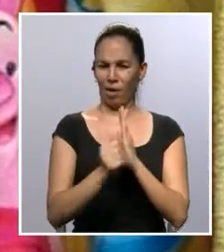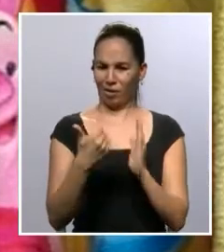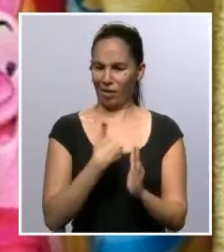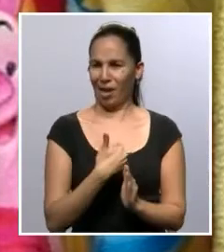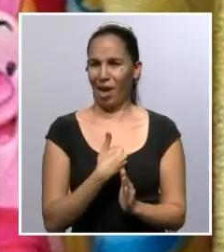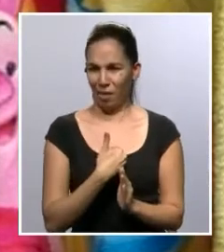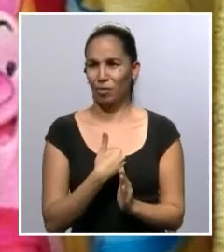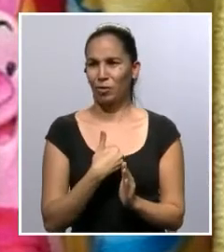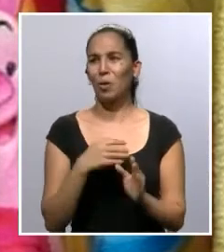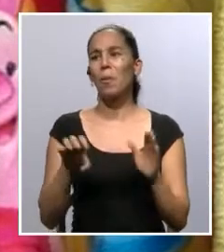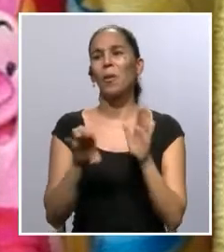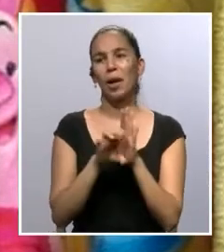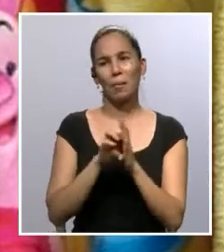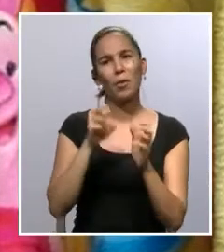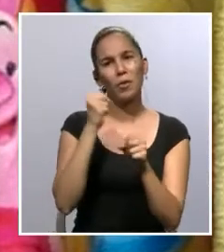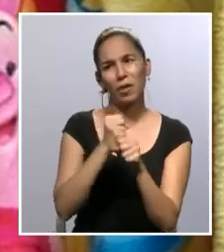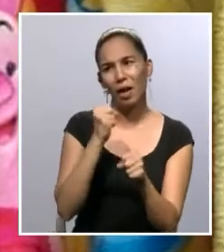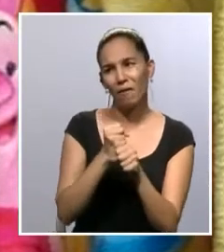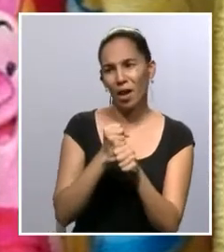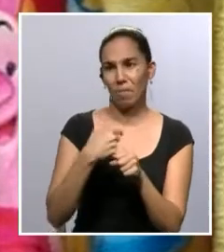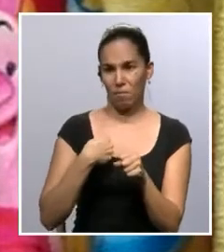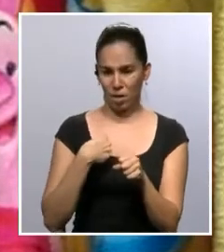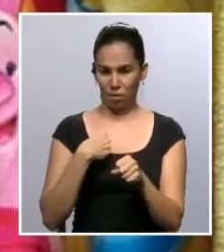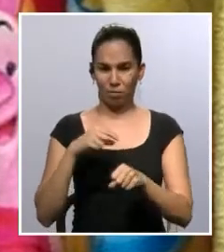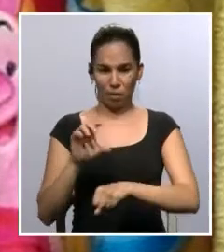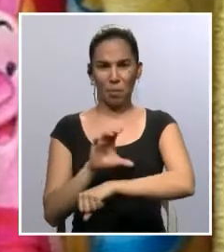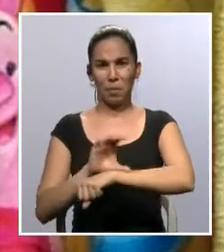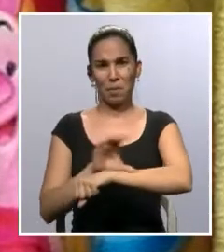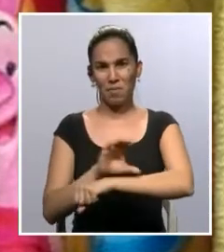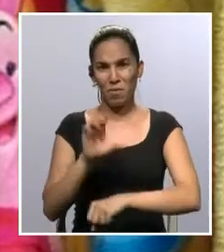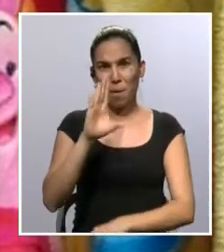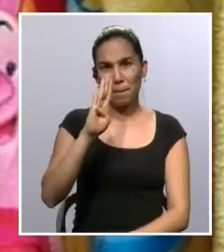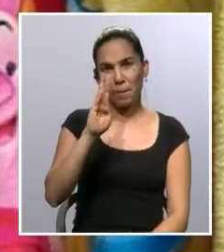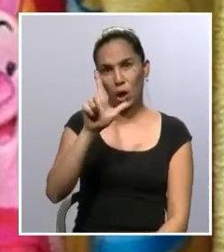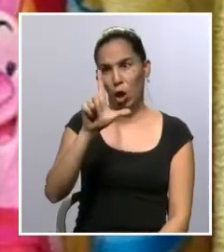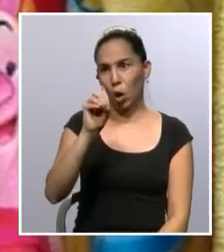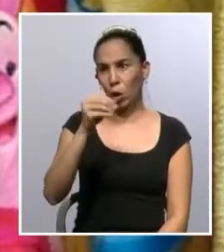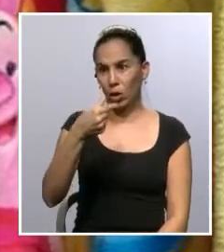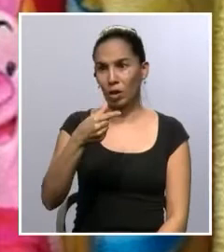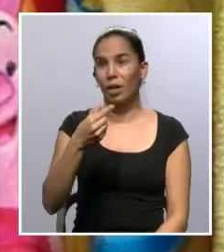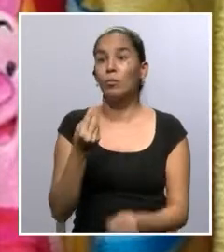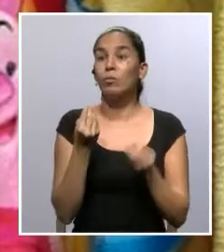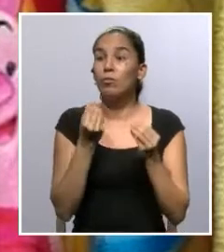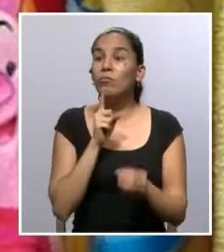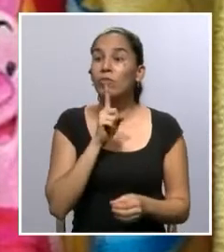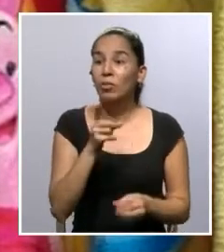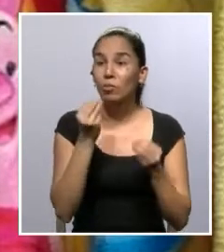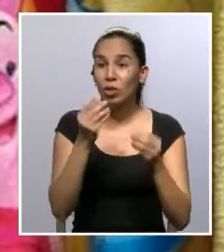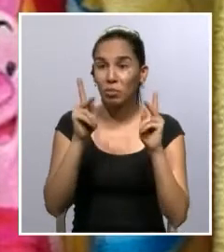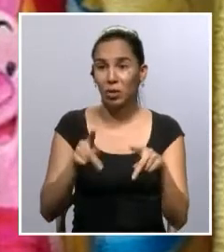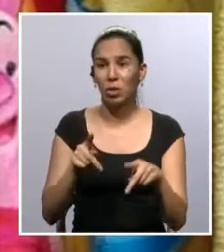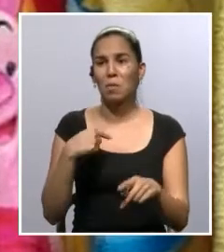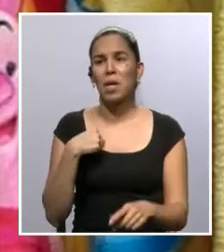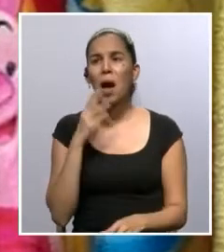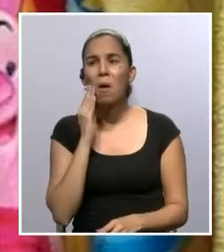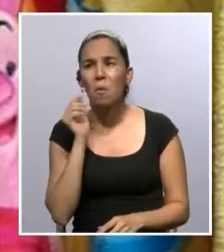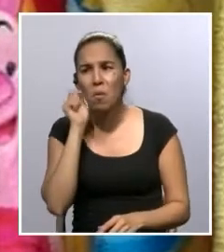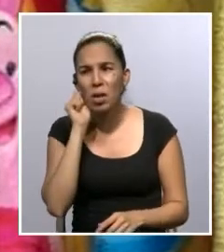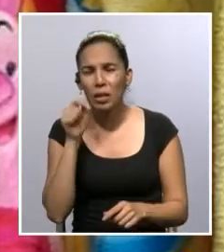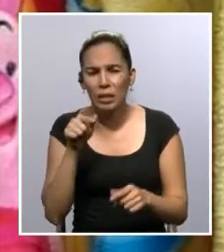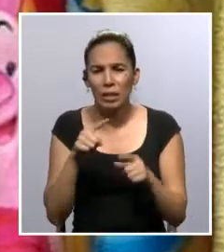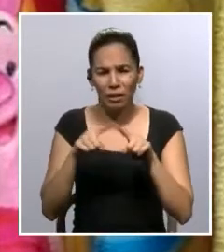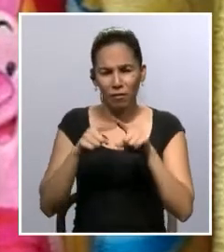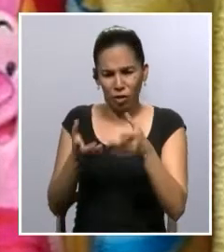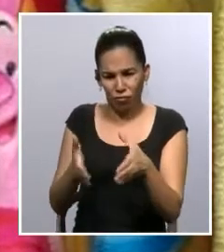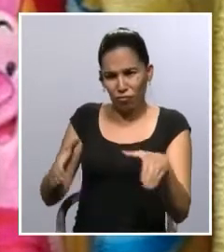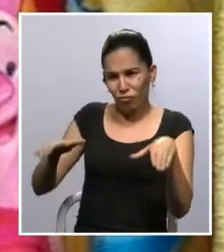nós temos. Por exemplo, eu estou trabalhando em meu próprio blog. A verdade é que pessoas como minha mãe e minha avó estão fazendo